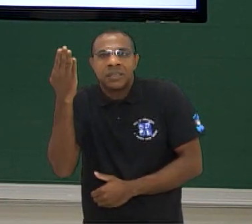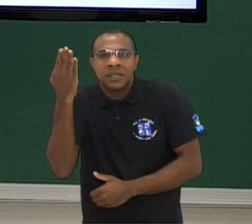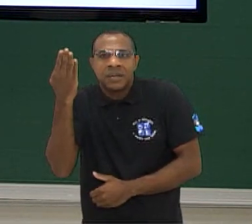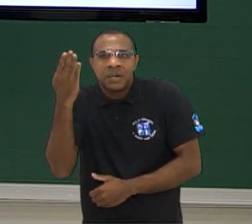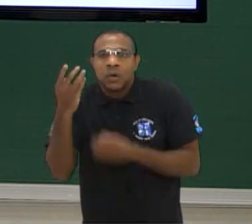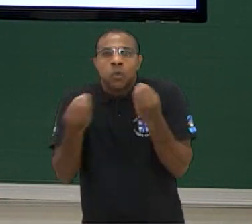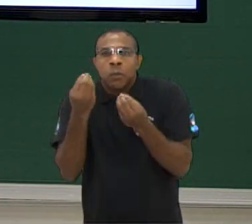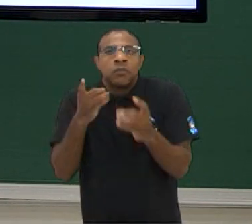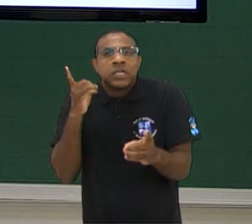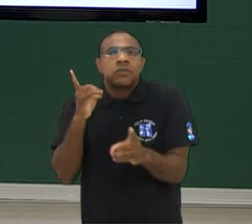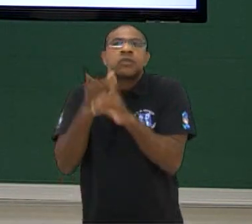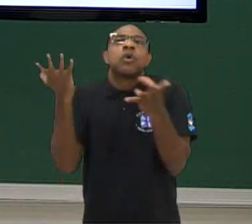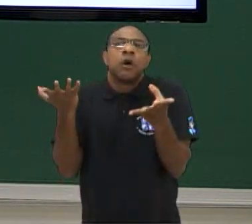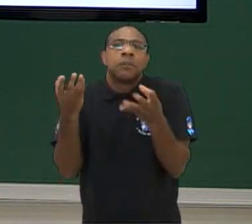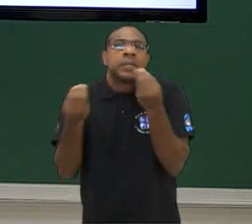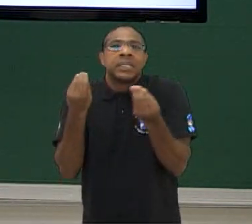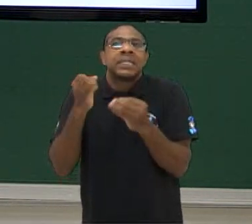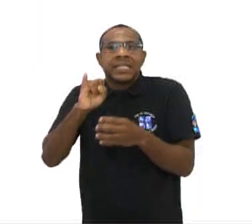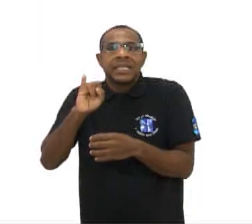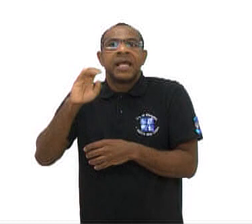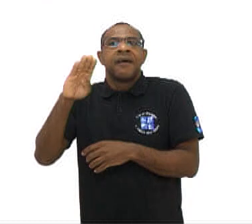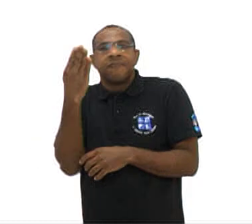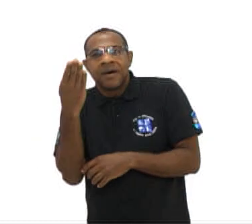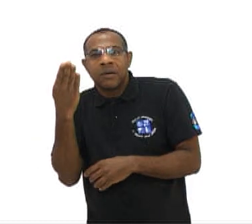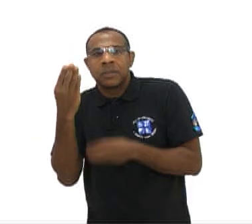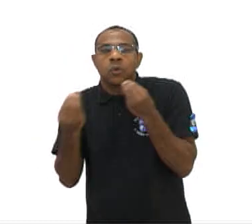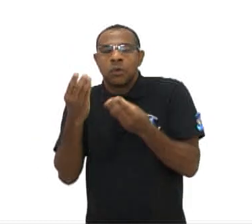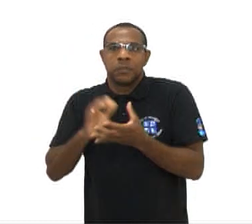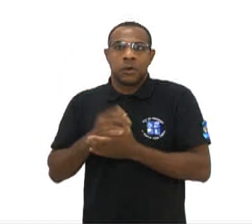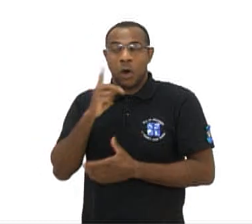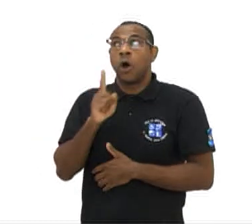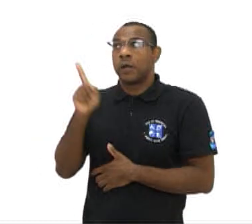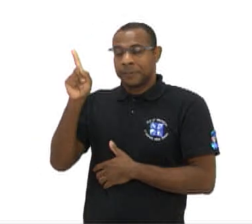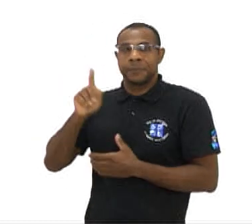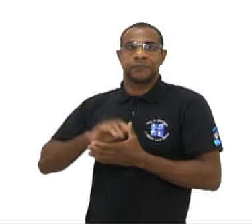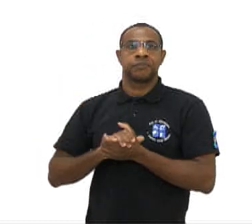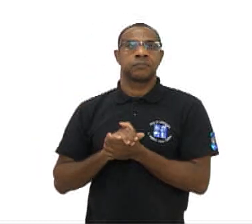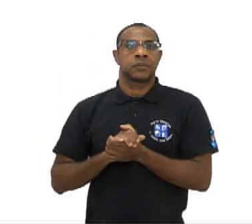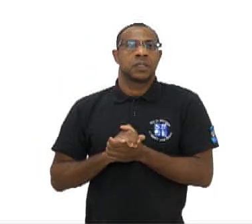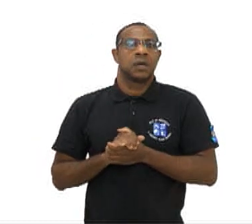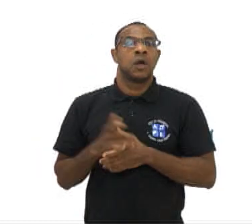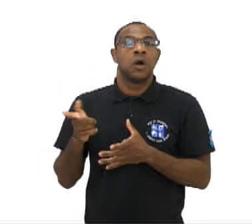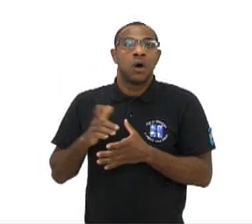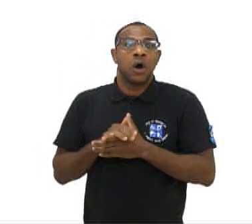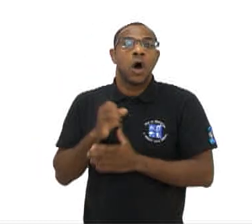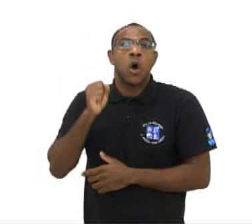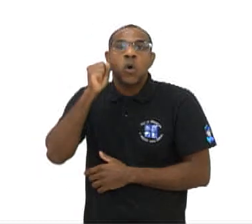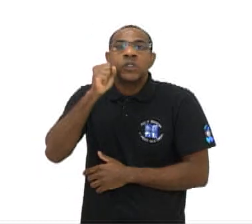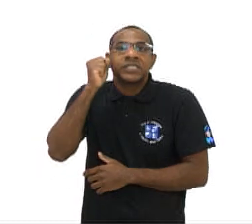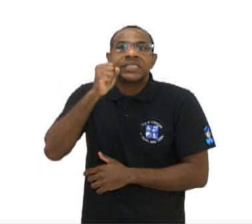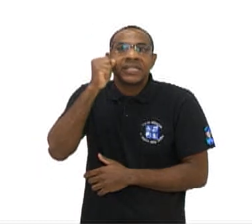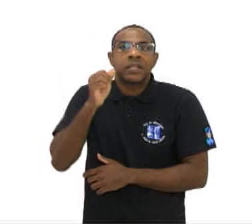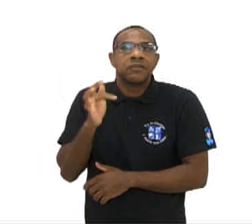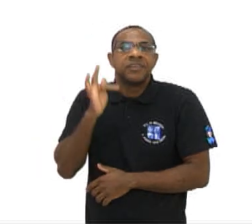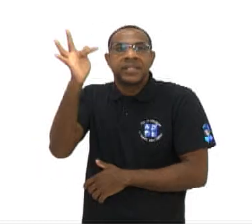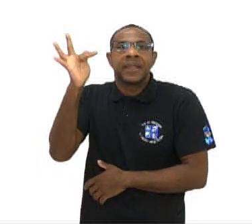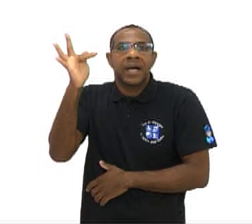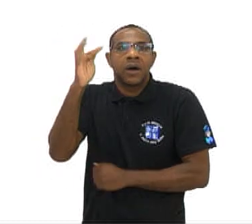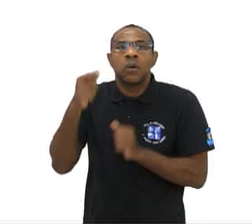falsa ou não? Trouxe para vocês aqui, ó, o Senado Federal fez um infográfico com